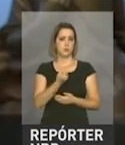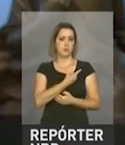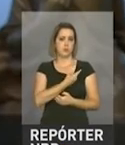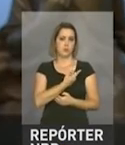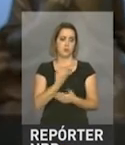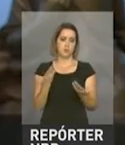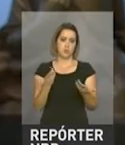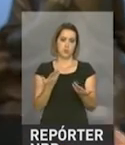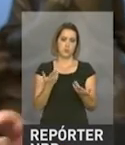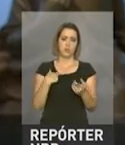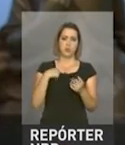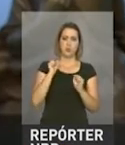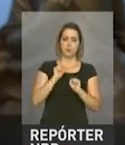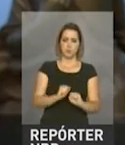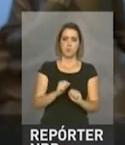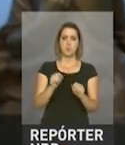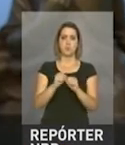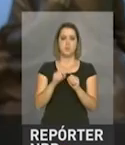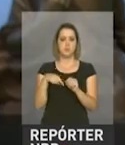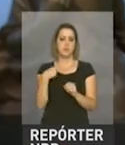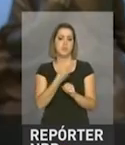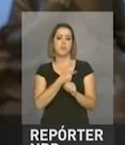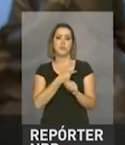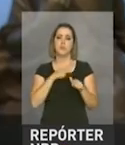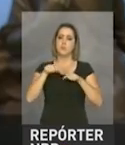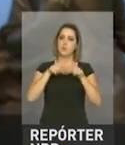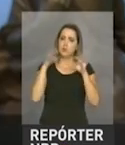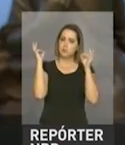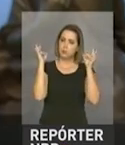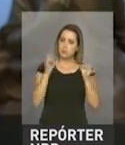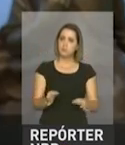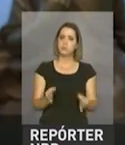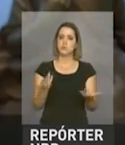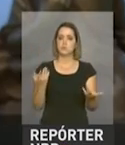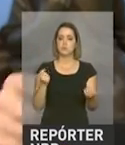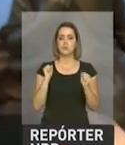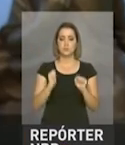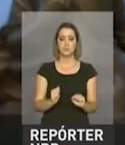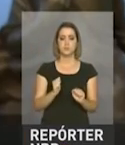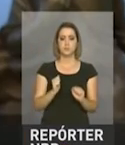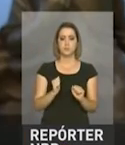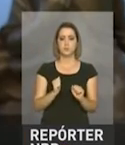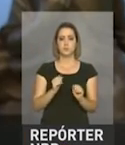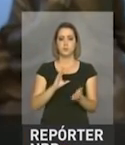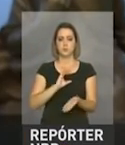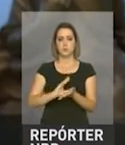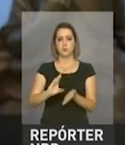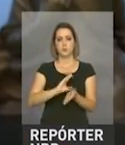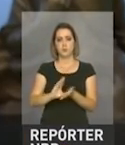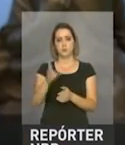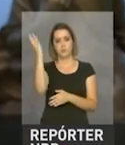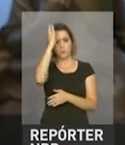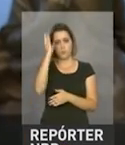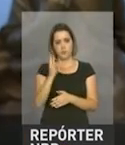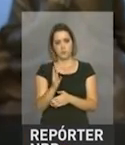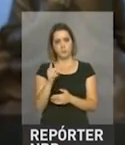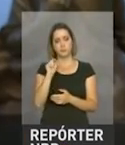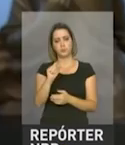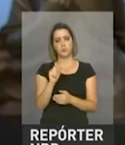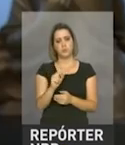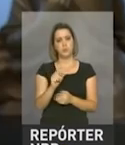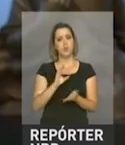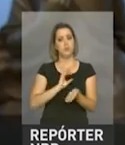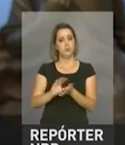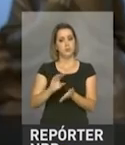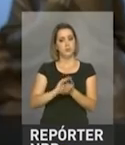no linguajar popular, estamos fazendo a nossa lição de casa e vai com certeza investir mais no Brasil. Investindo mais no